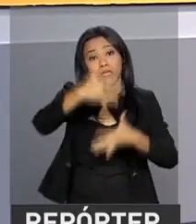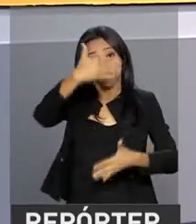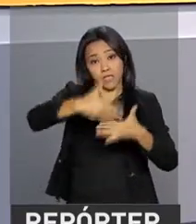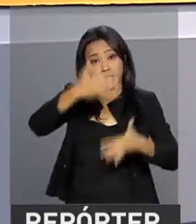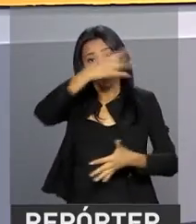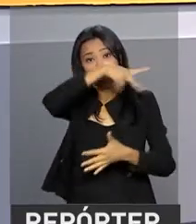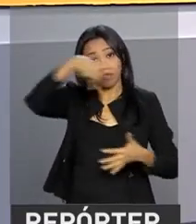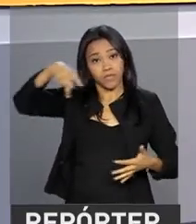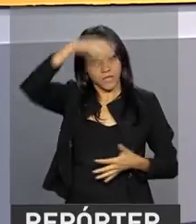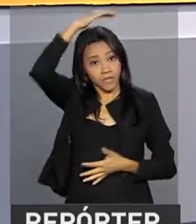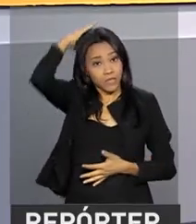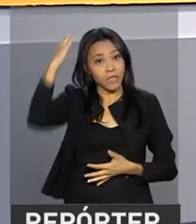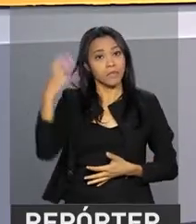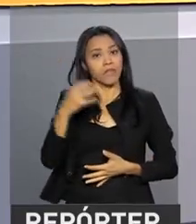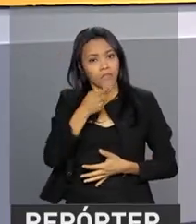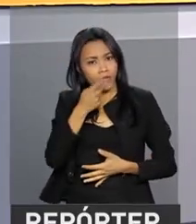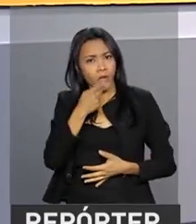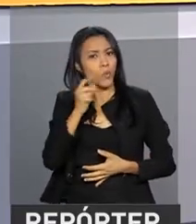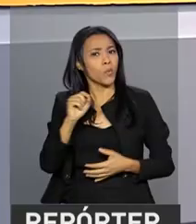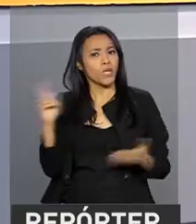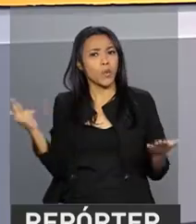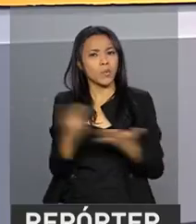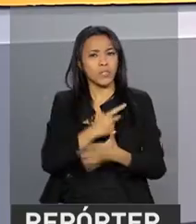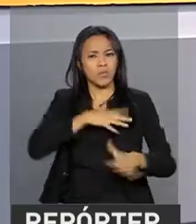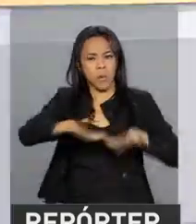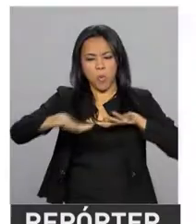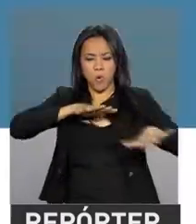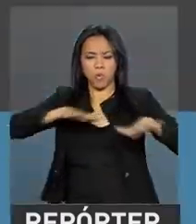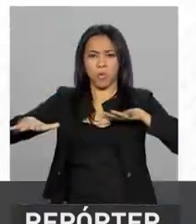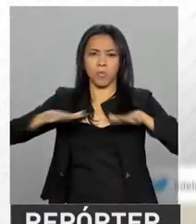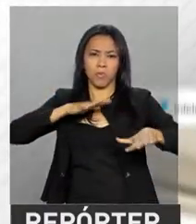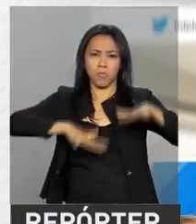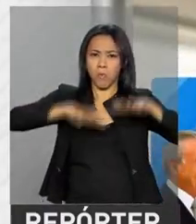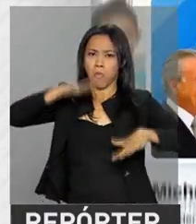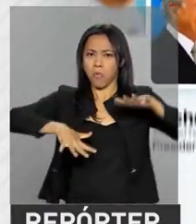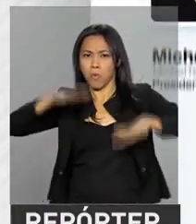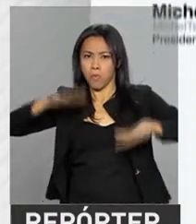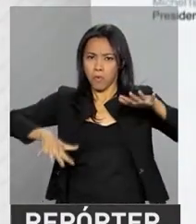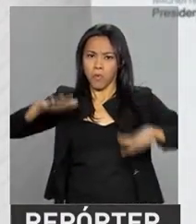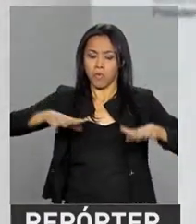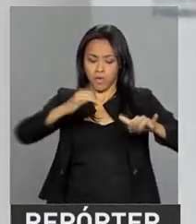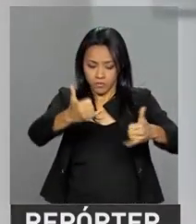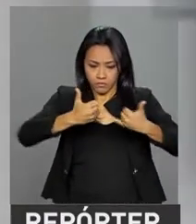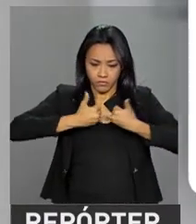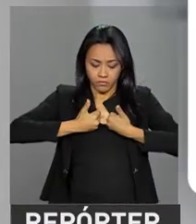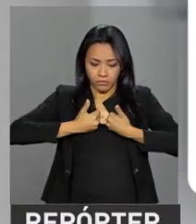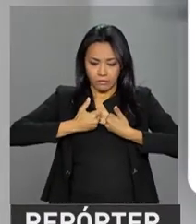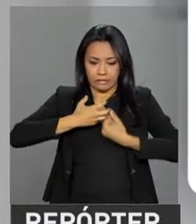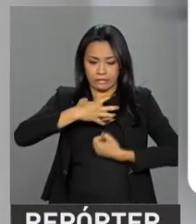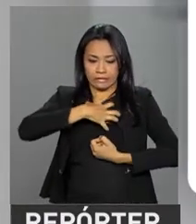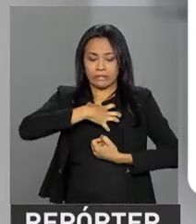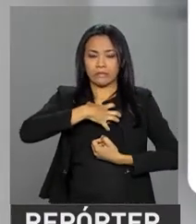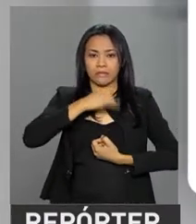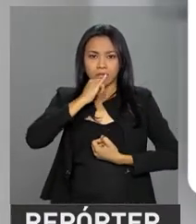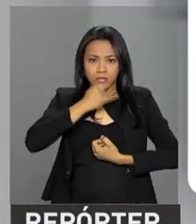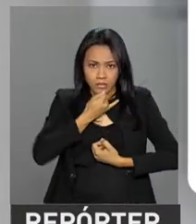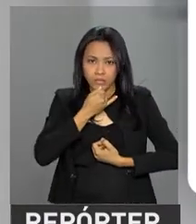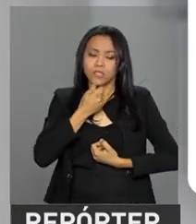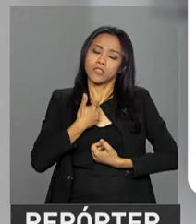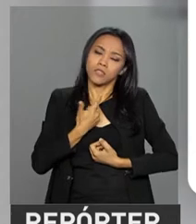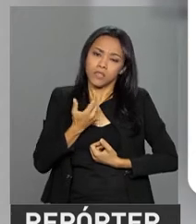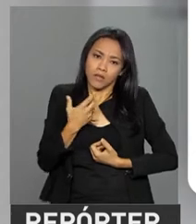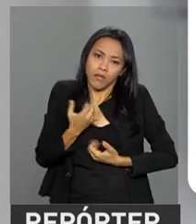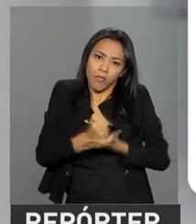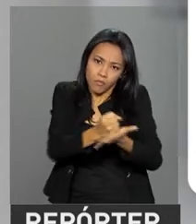michel temer se manifestou sobre o terremoto ele disse que recebeu a notícia com grande tristeza e que está ao lado do povo mexicano